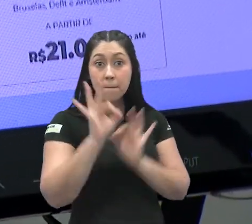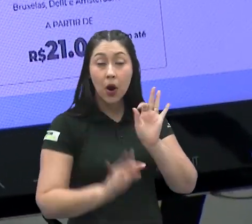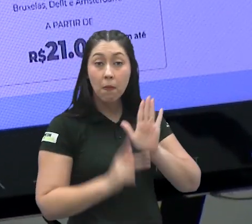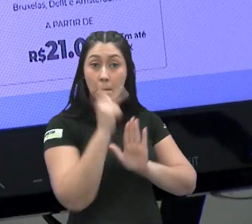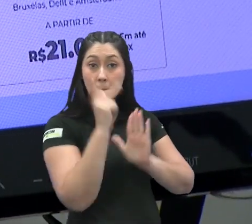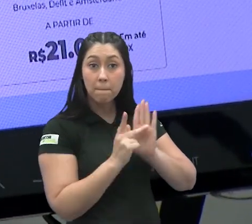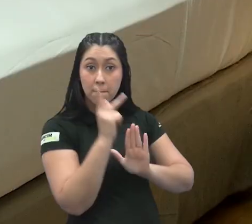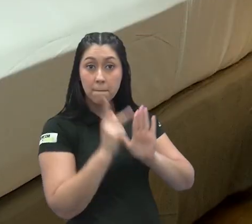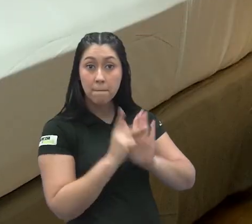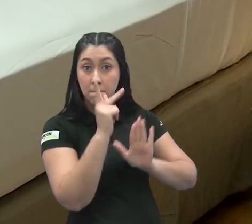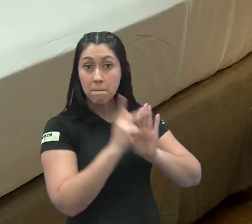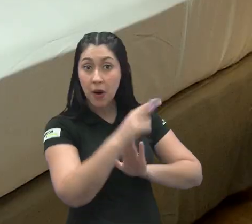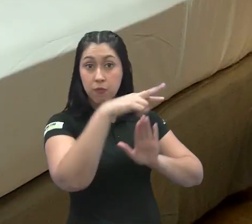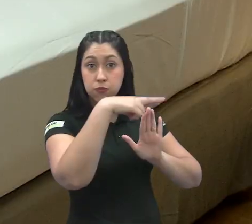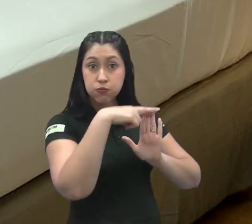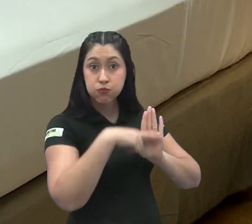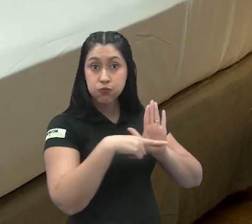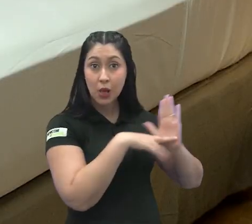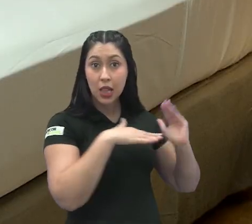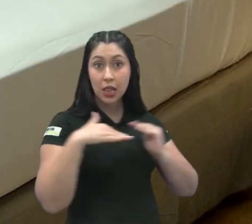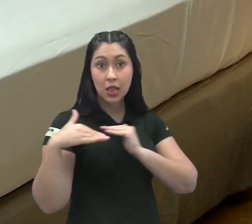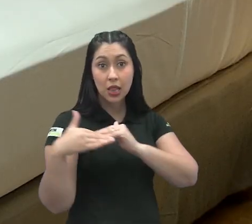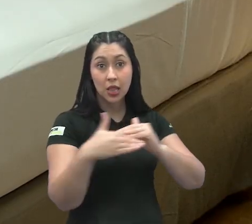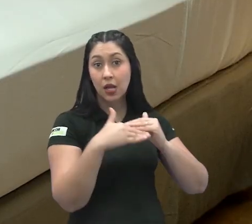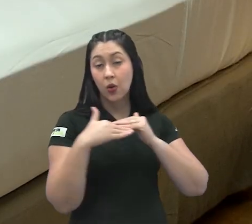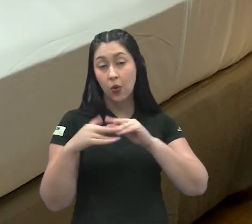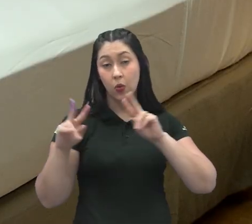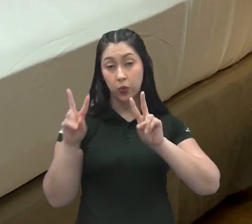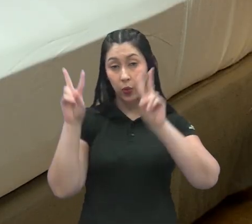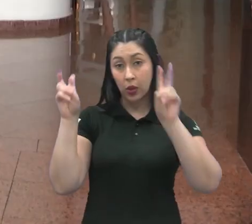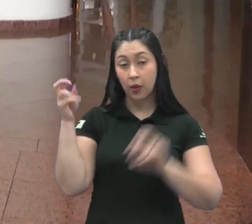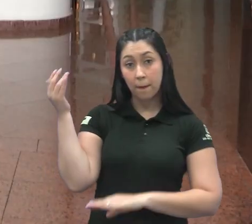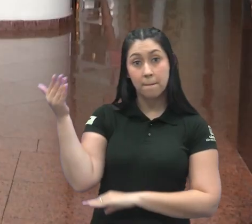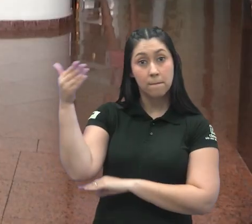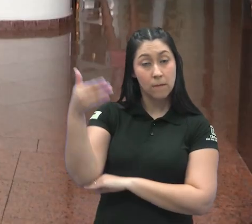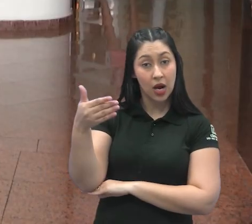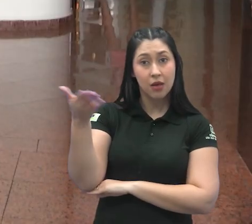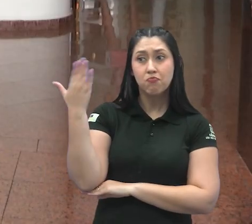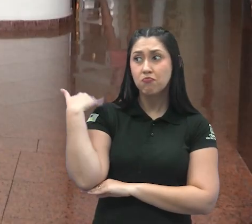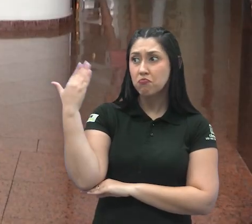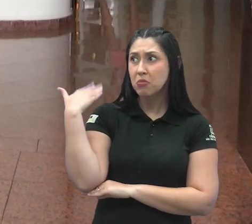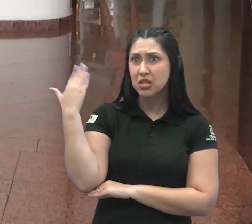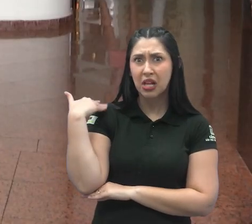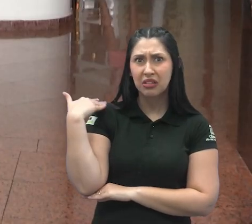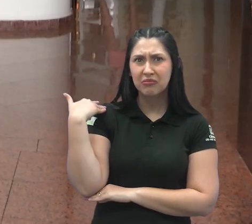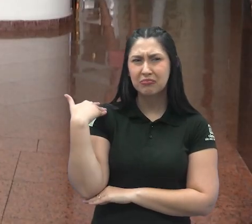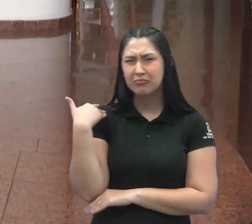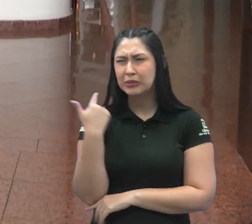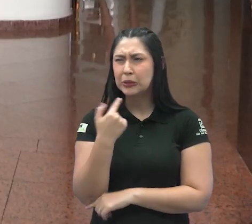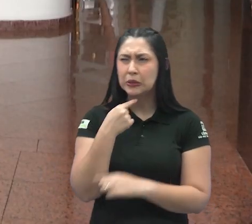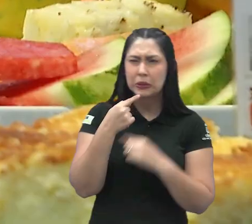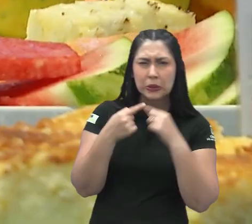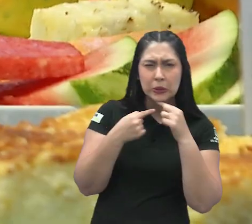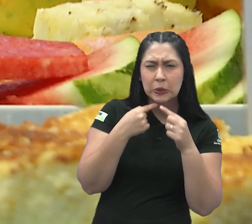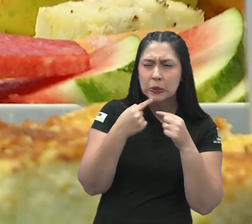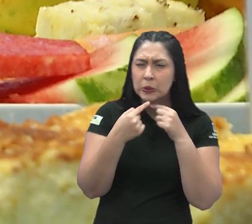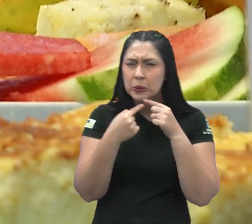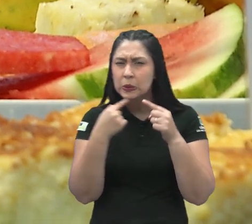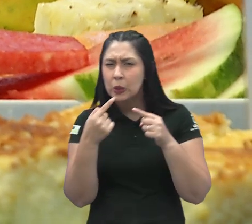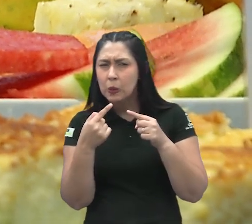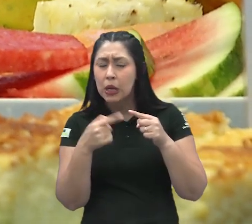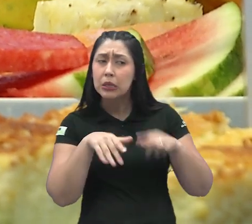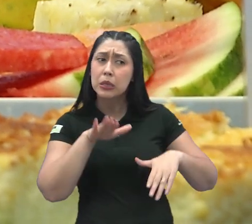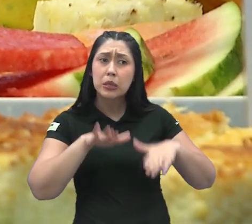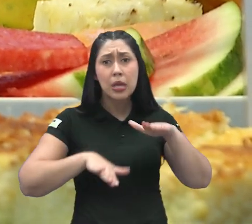recentemente uma portaria que padroniza regras referentes à hospedagem. Questões que anteriormente não eram tão claras e vigoravam